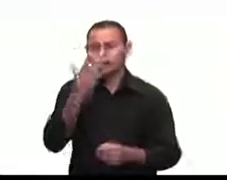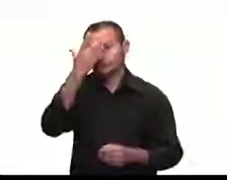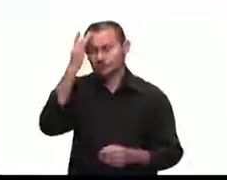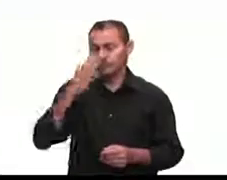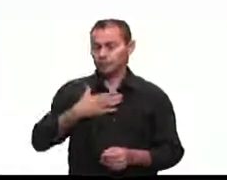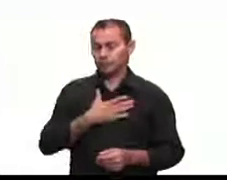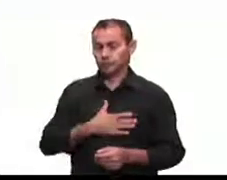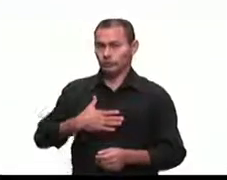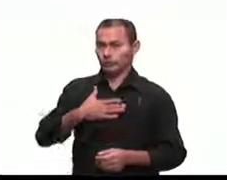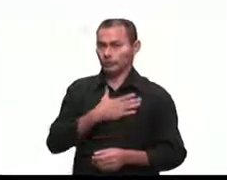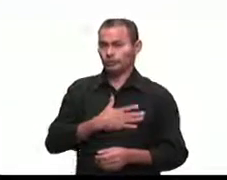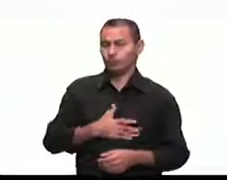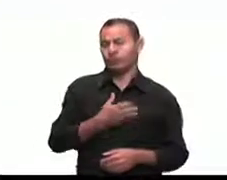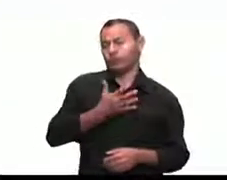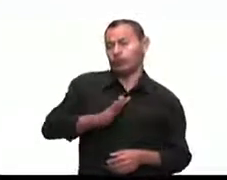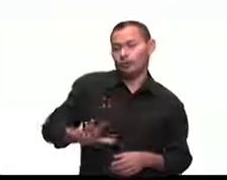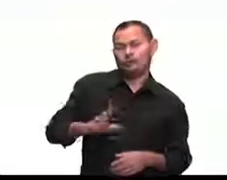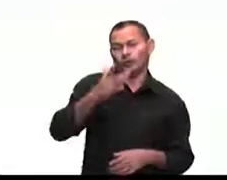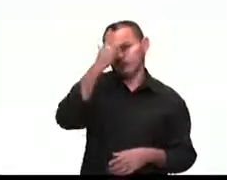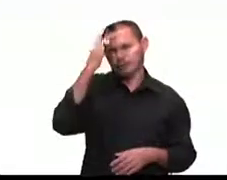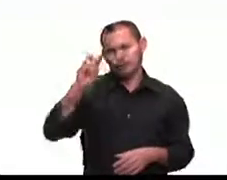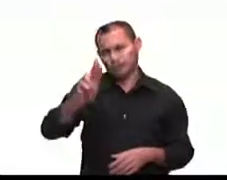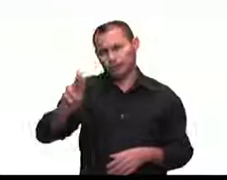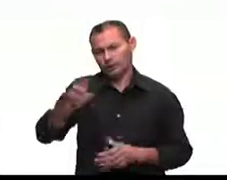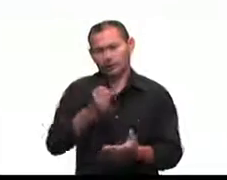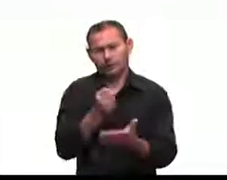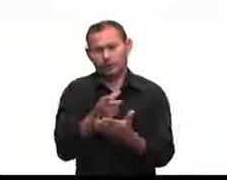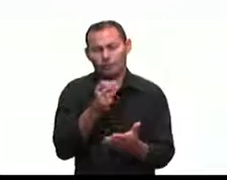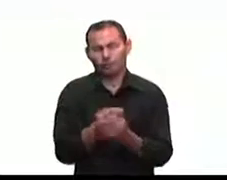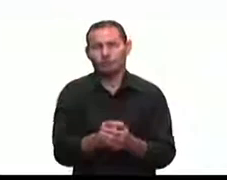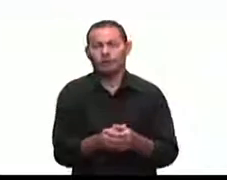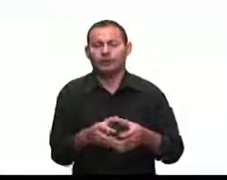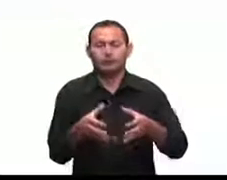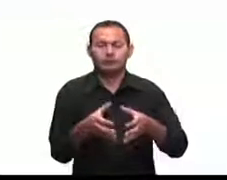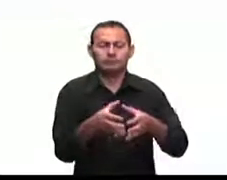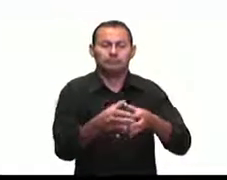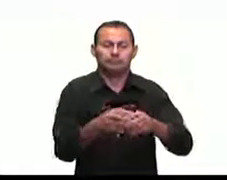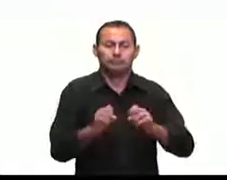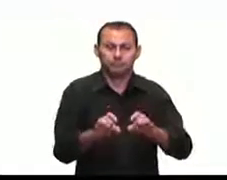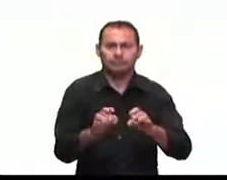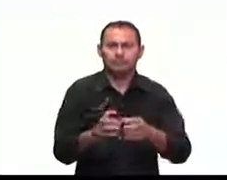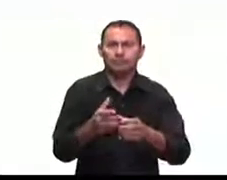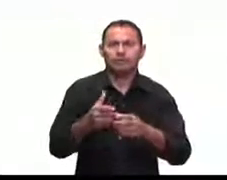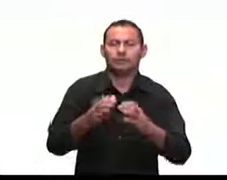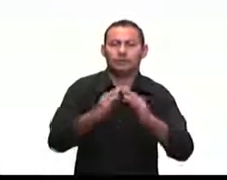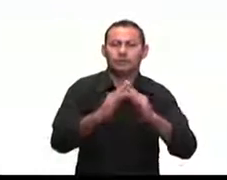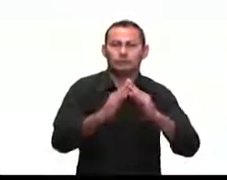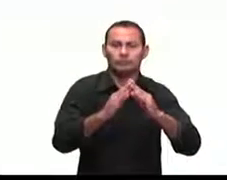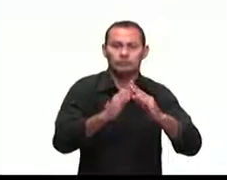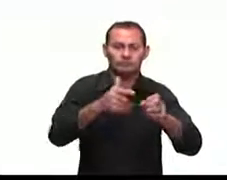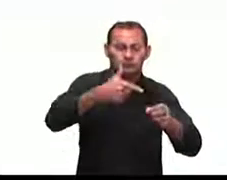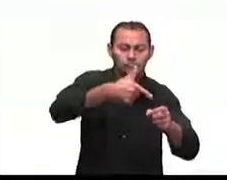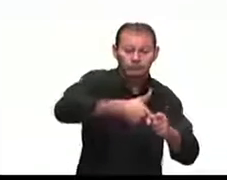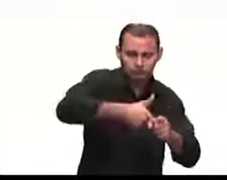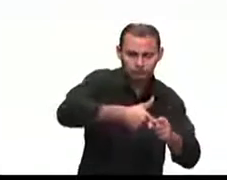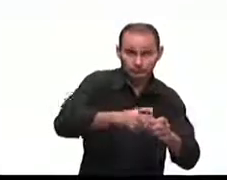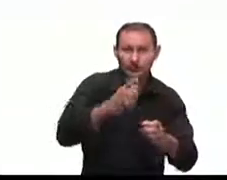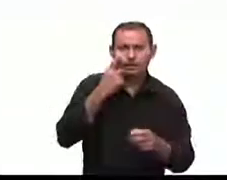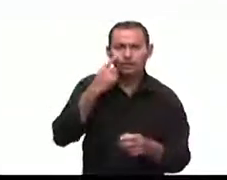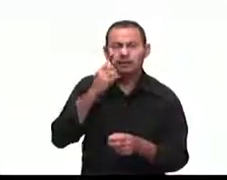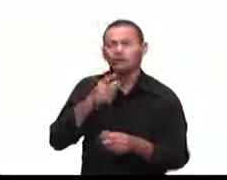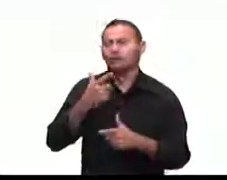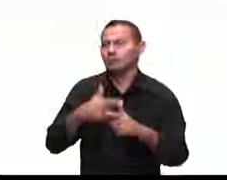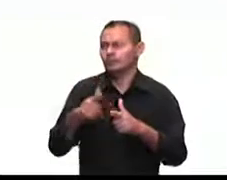satisfação do consumidor para essa rede de postos de combustível, considerando